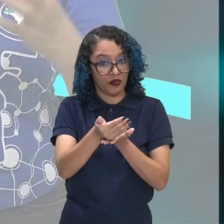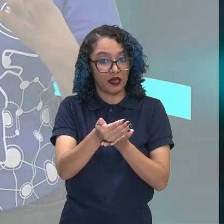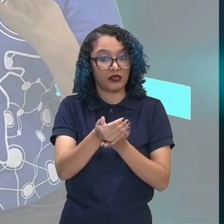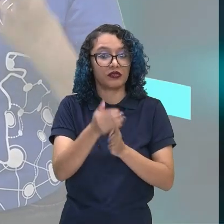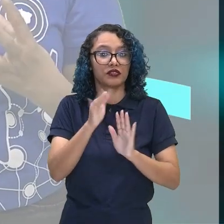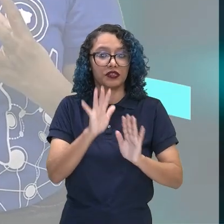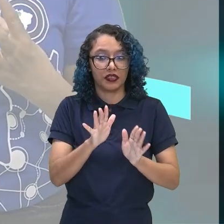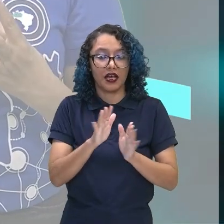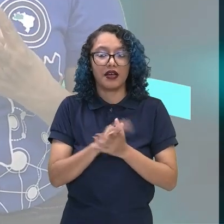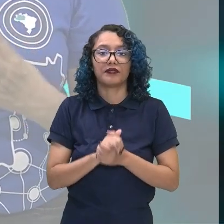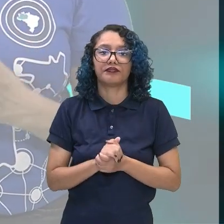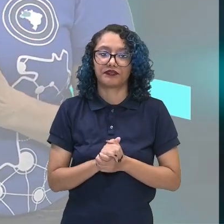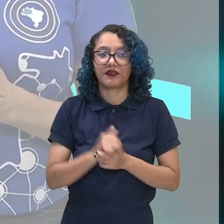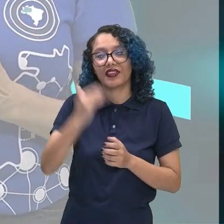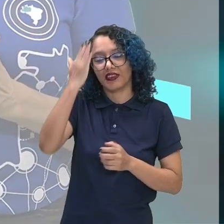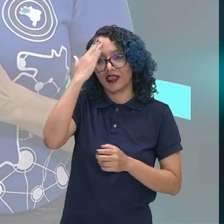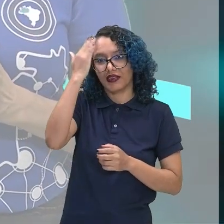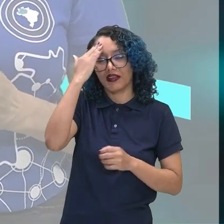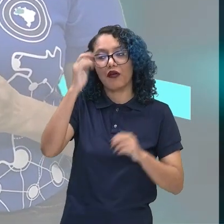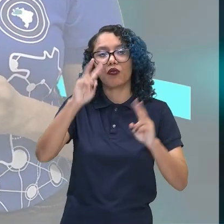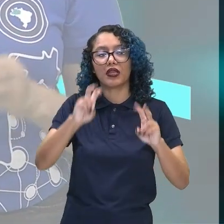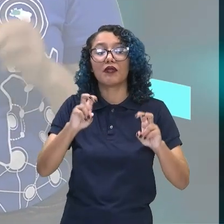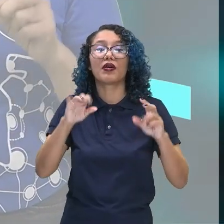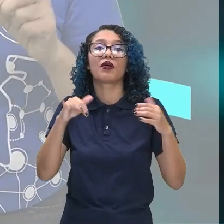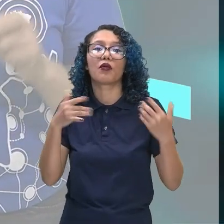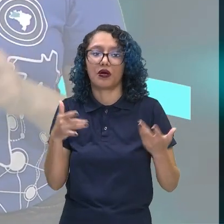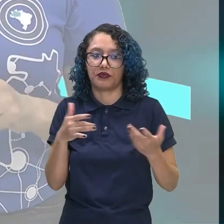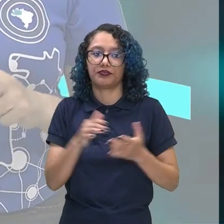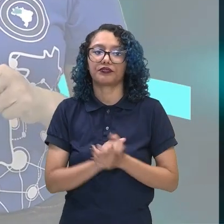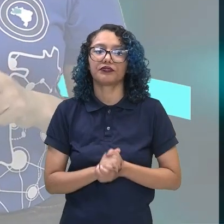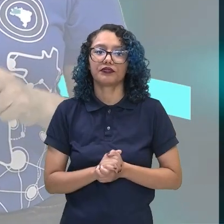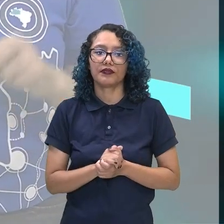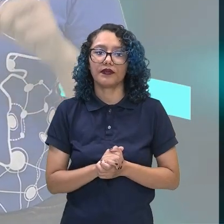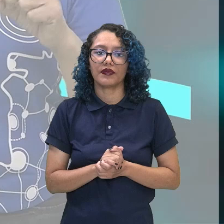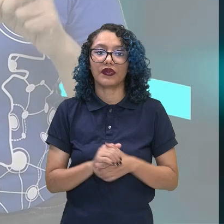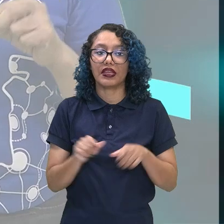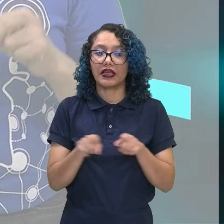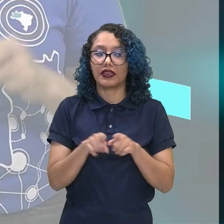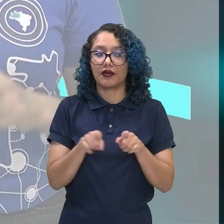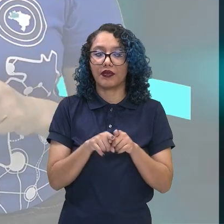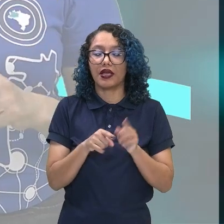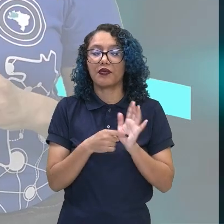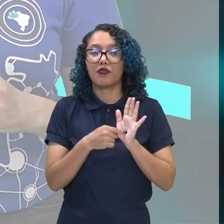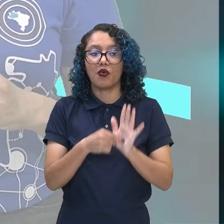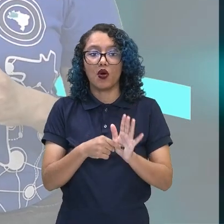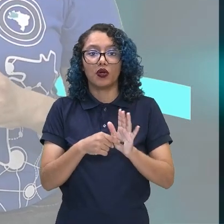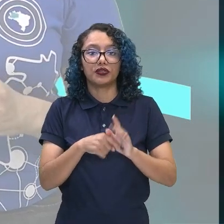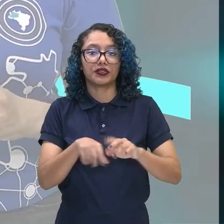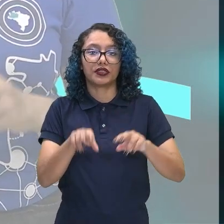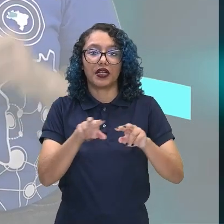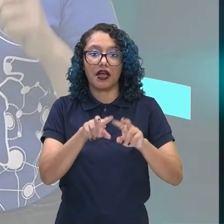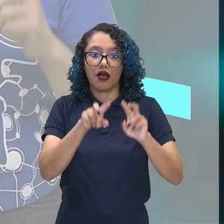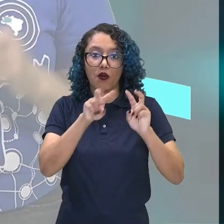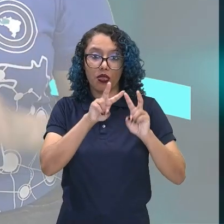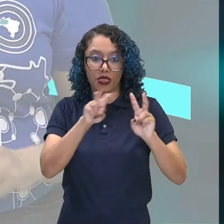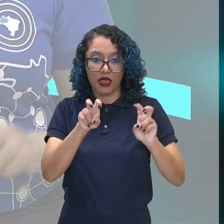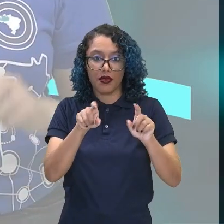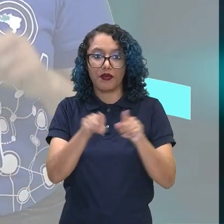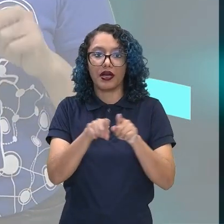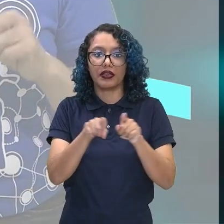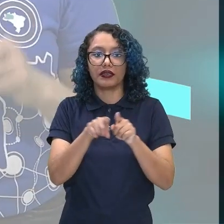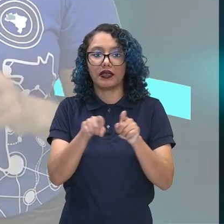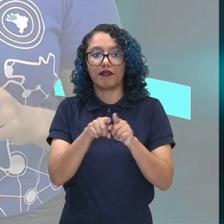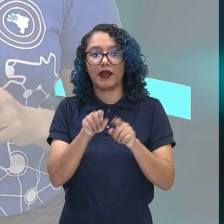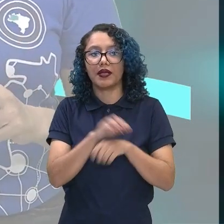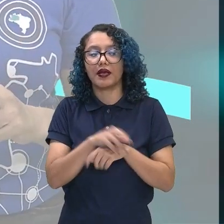uma ampla ideia. Apresenta o tema e o posicionamento do autor por meio